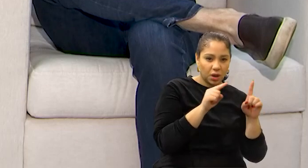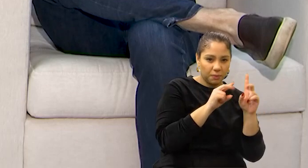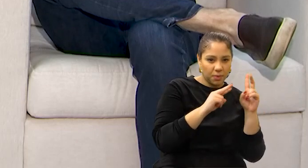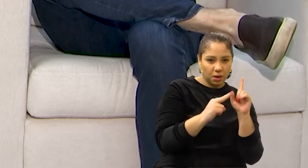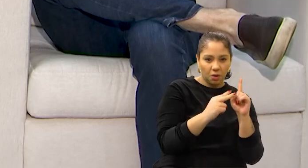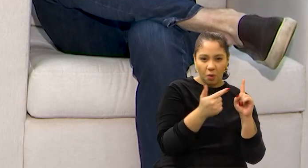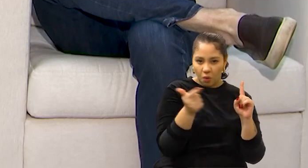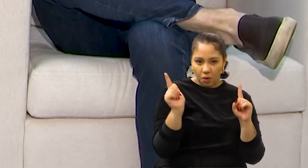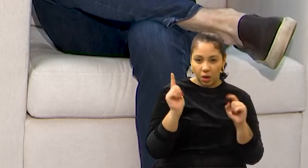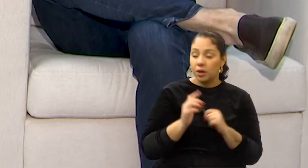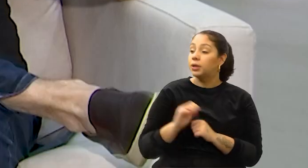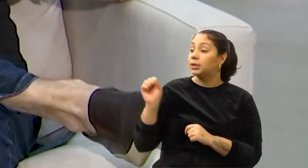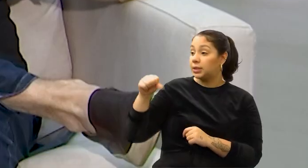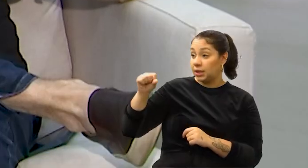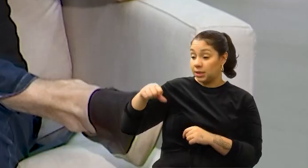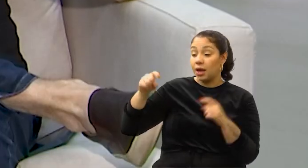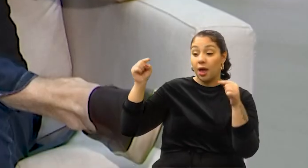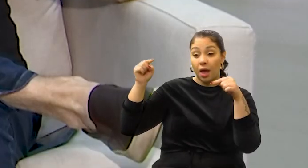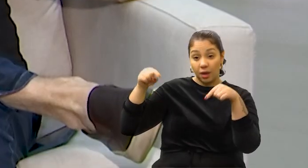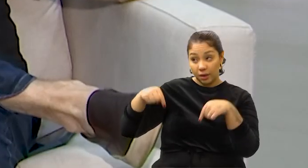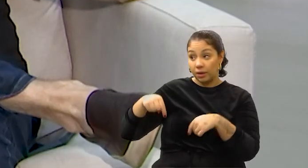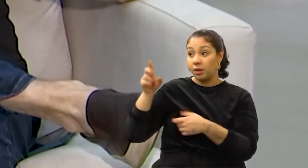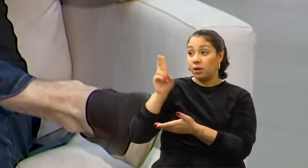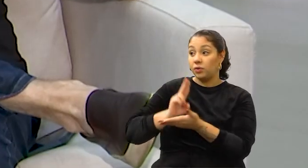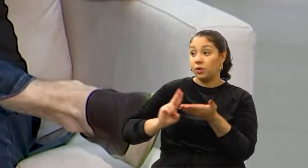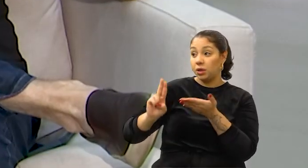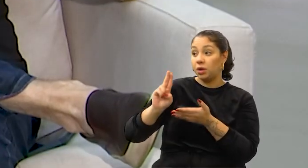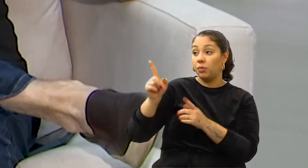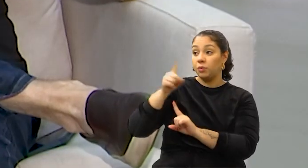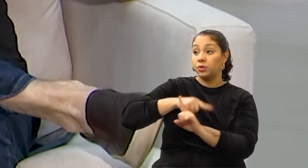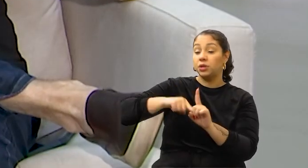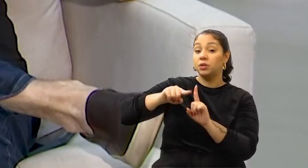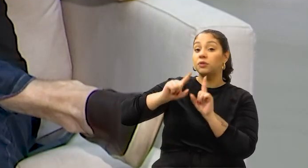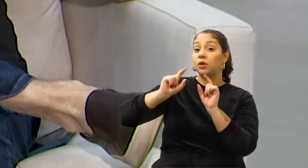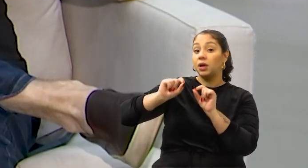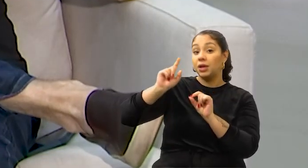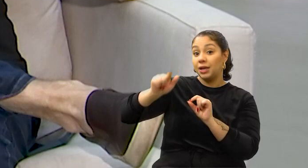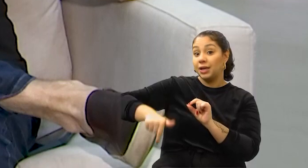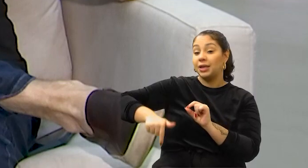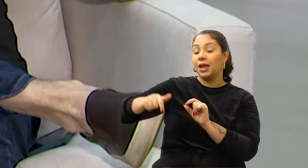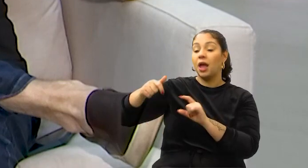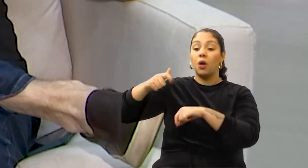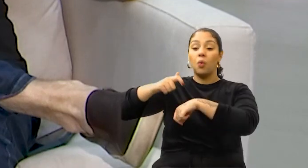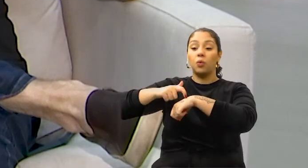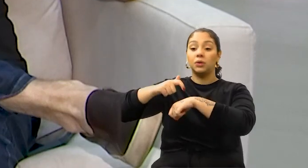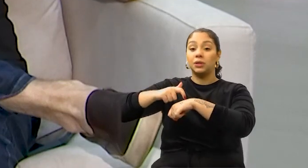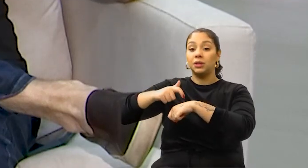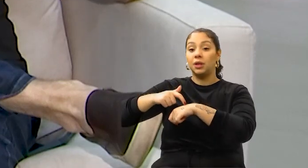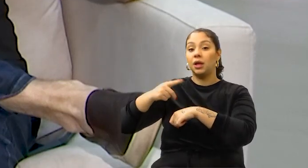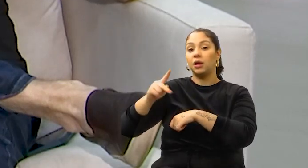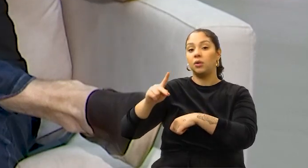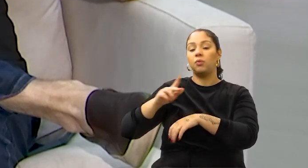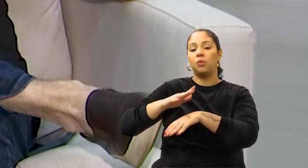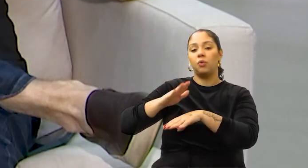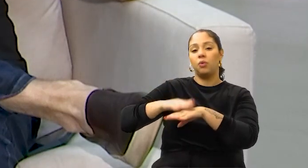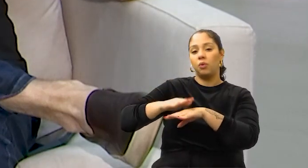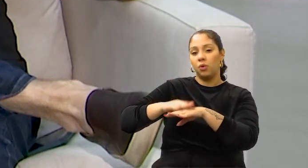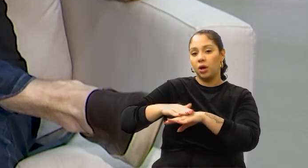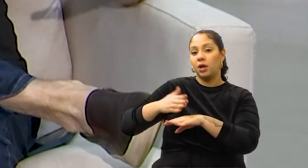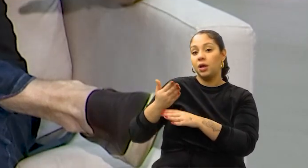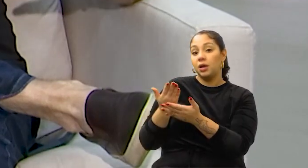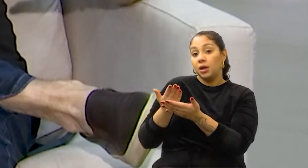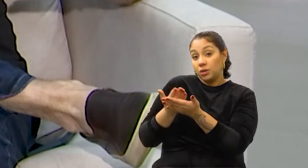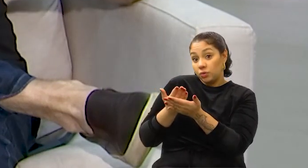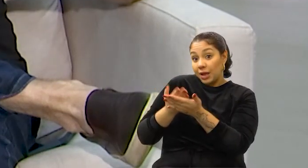tudo né contrário disso tudo nosso espírito aqui no vestibular da Unicamp é fazer uma prova que já log com o tempo dos Estudantes claro que